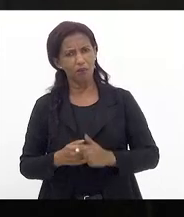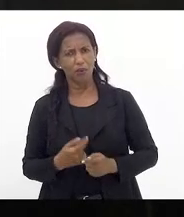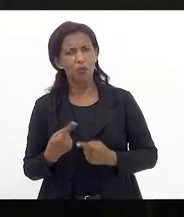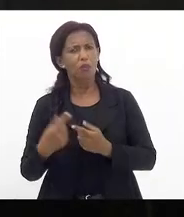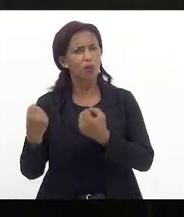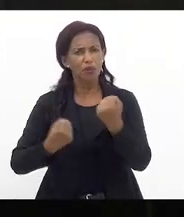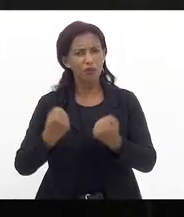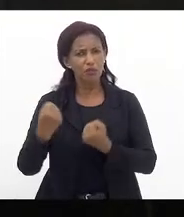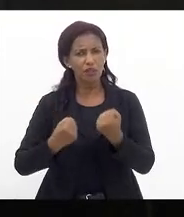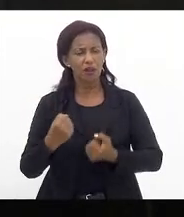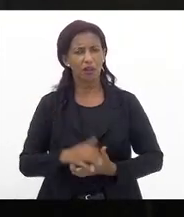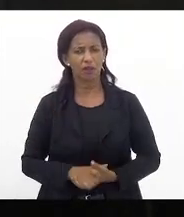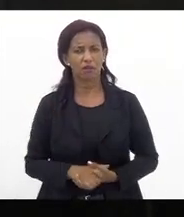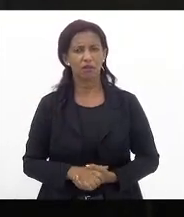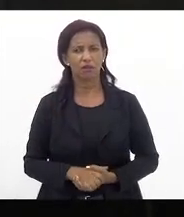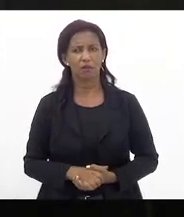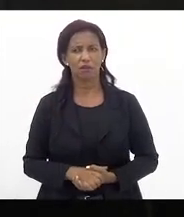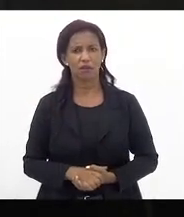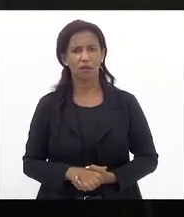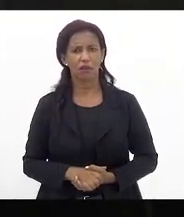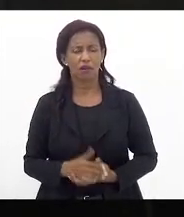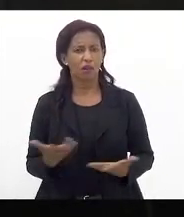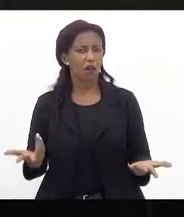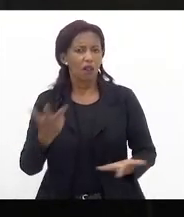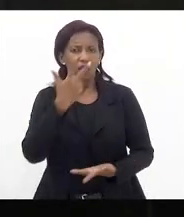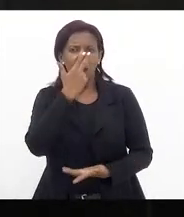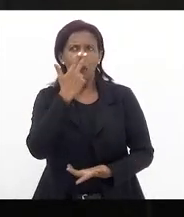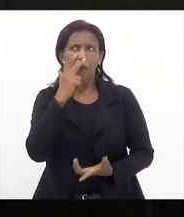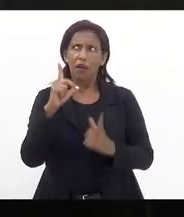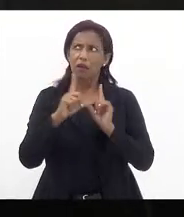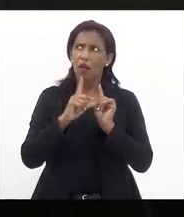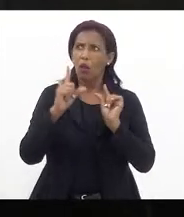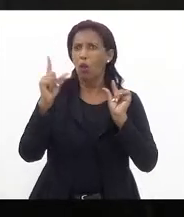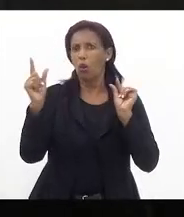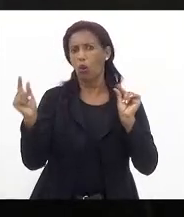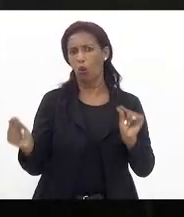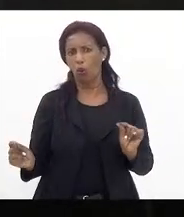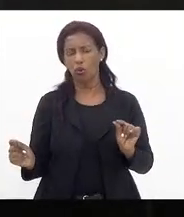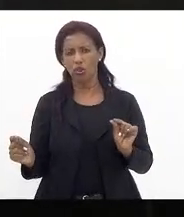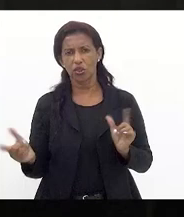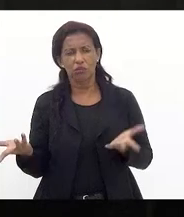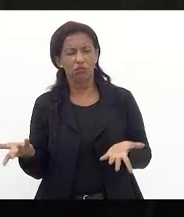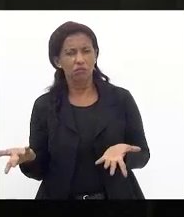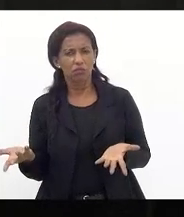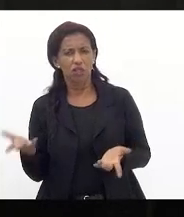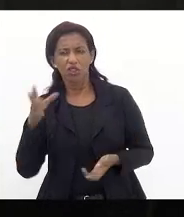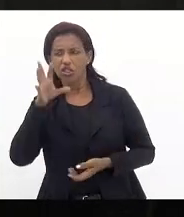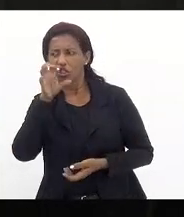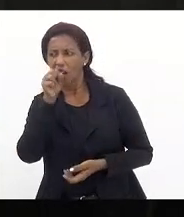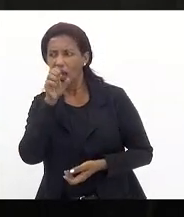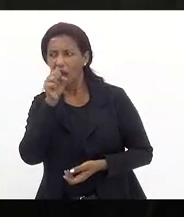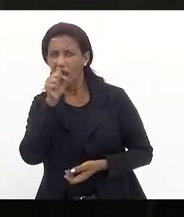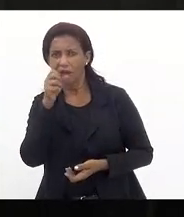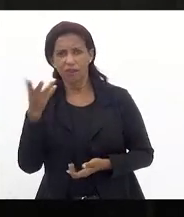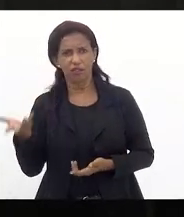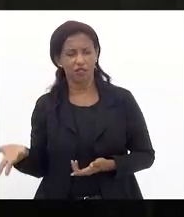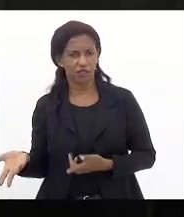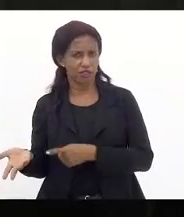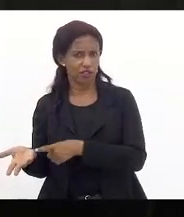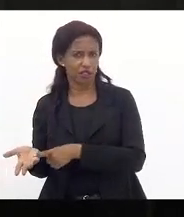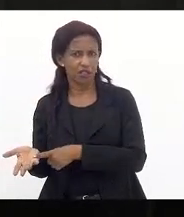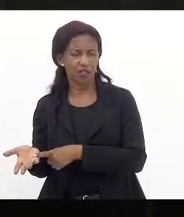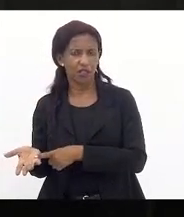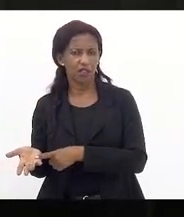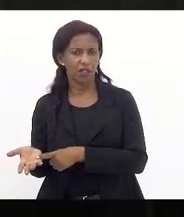de carro? Não me parece que é tão longe assim. Sair de Laranjeiras, ou há